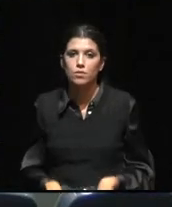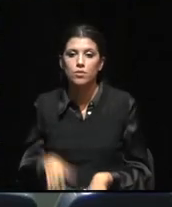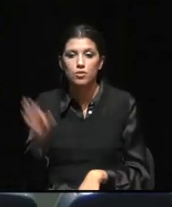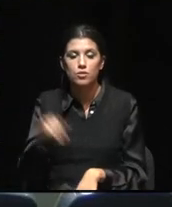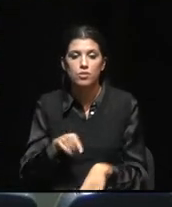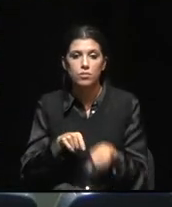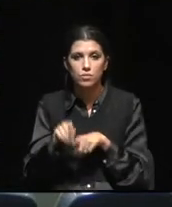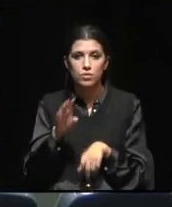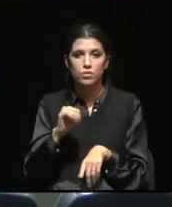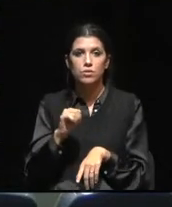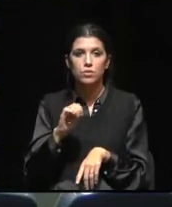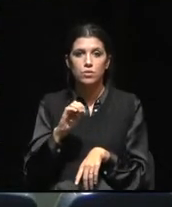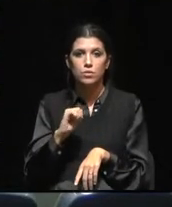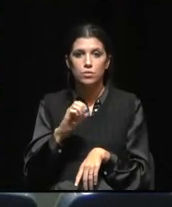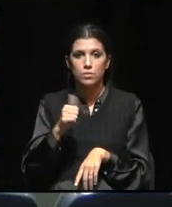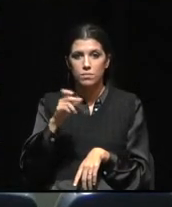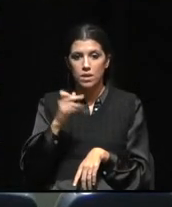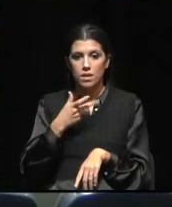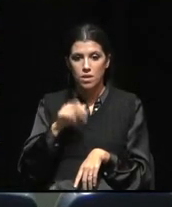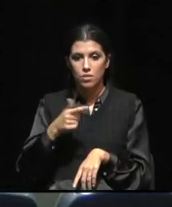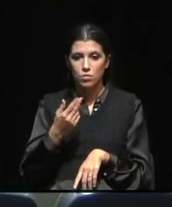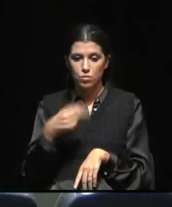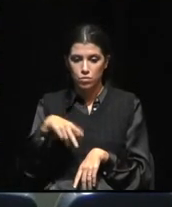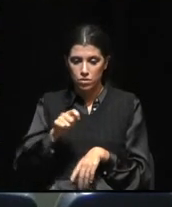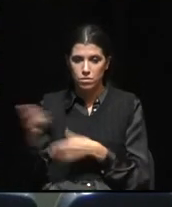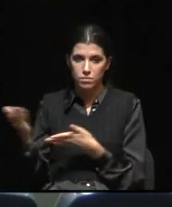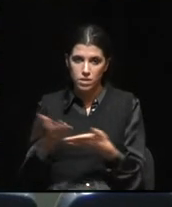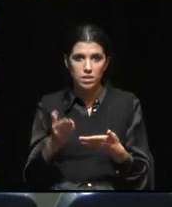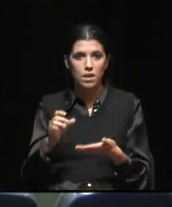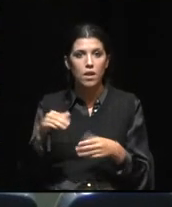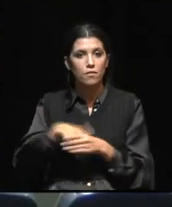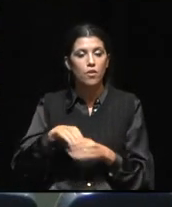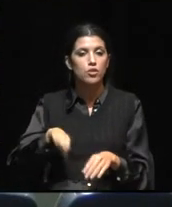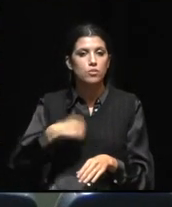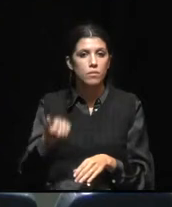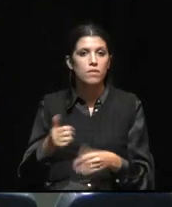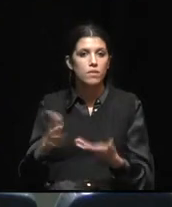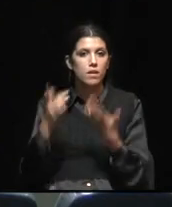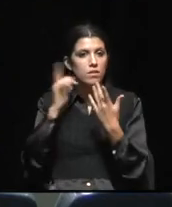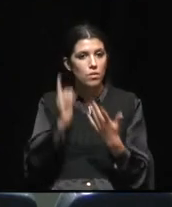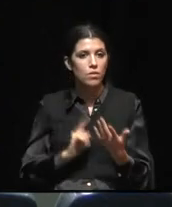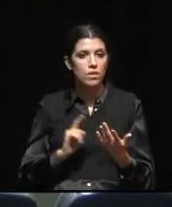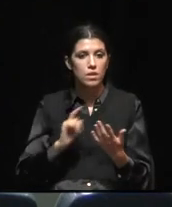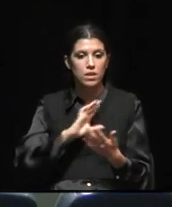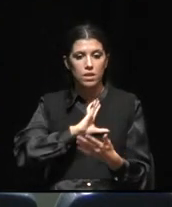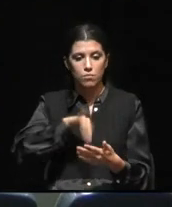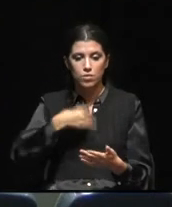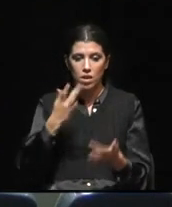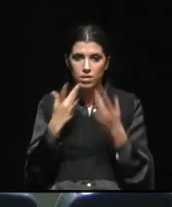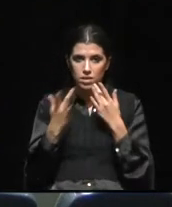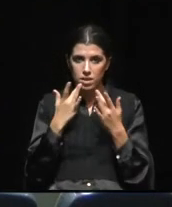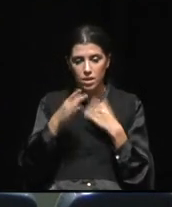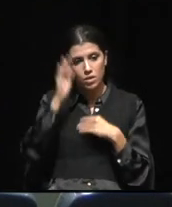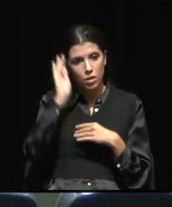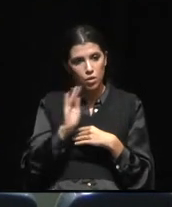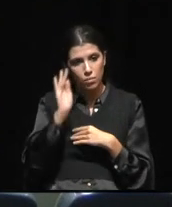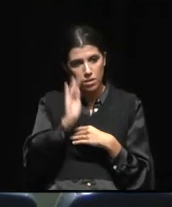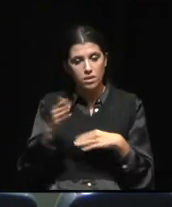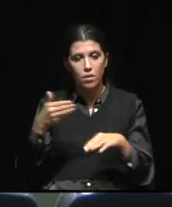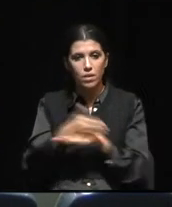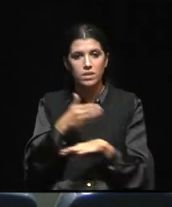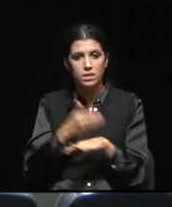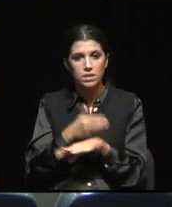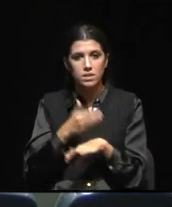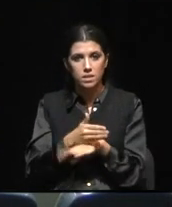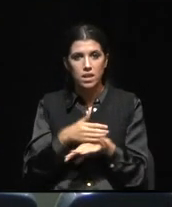chamo o Deputado José Antunes para apresentar os votos do pev saudação ao dia mundial do teatro e a recomendação acesso aos